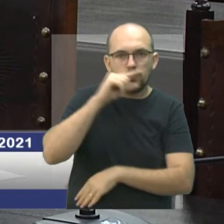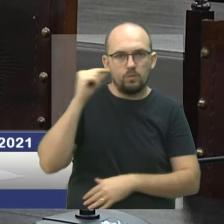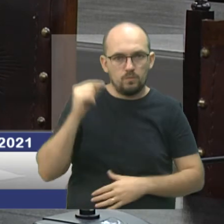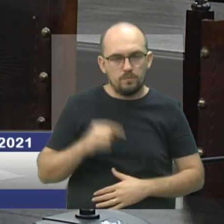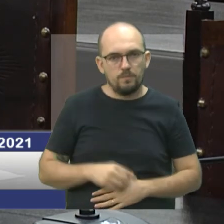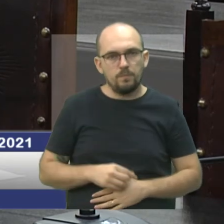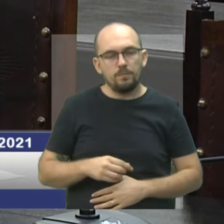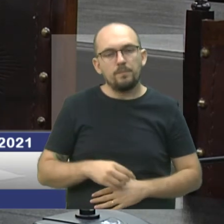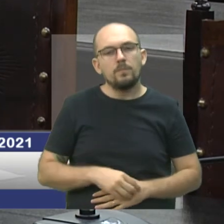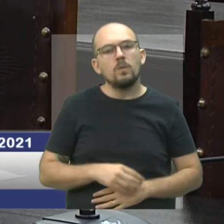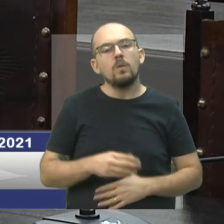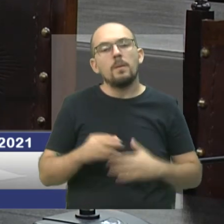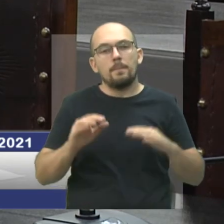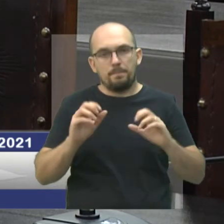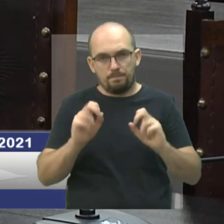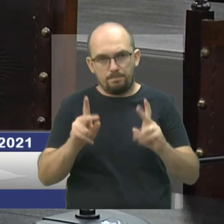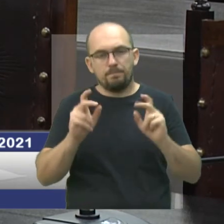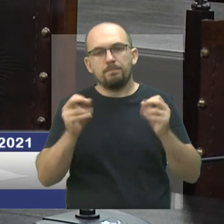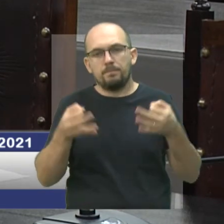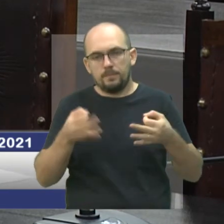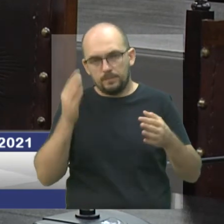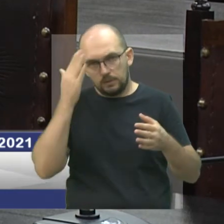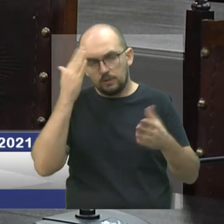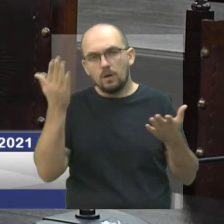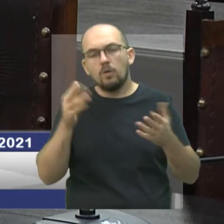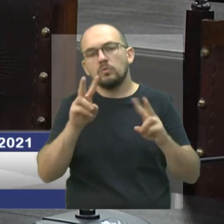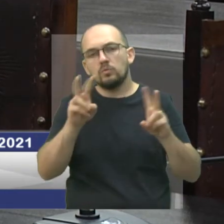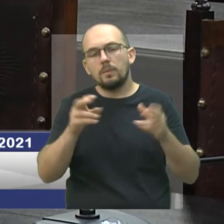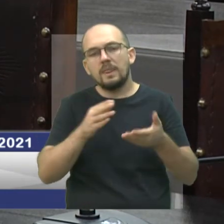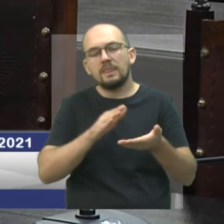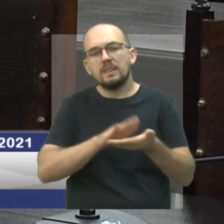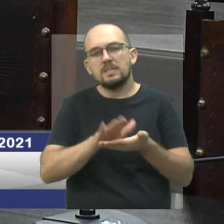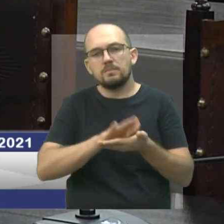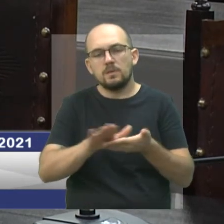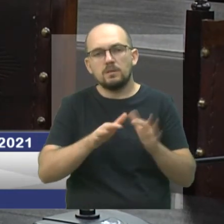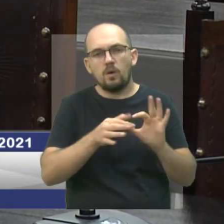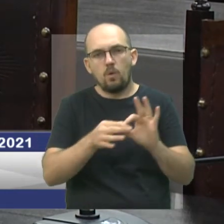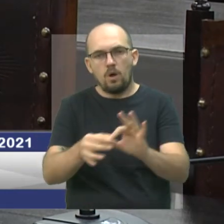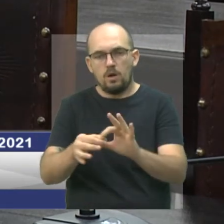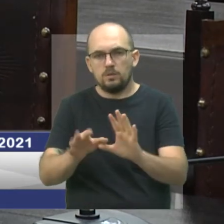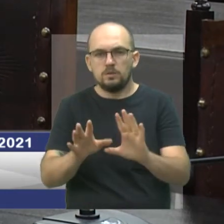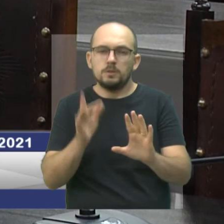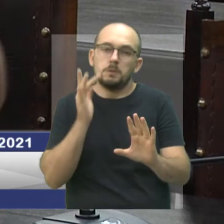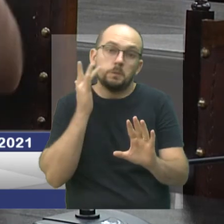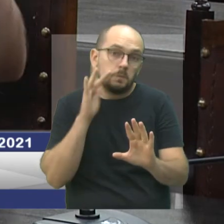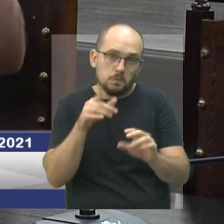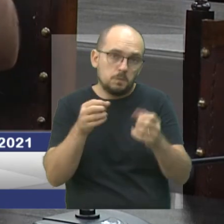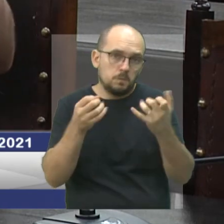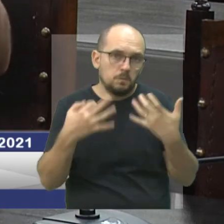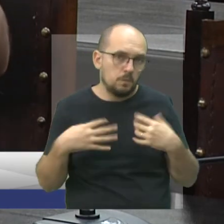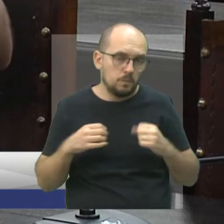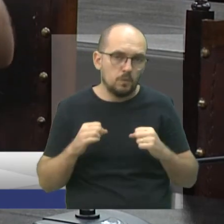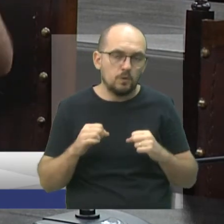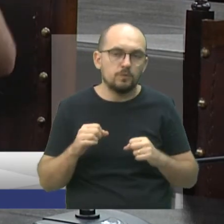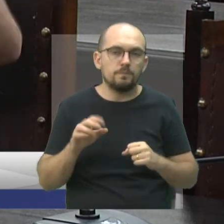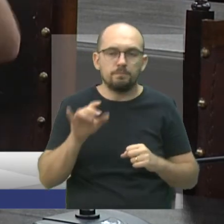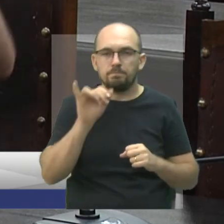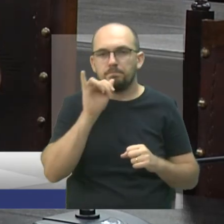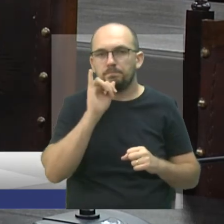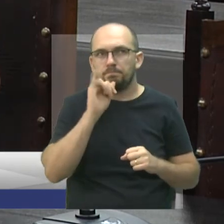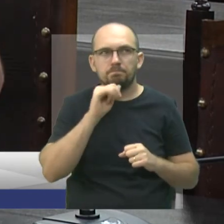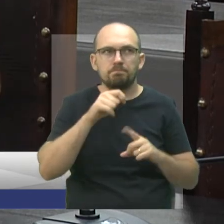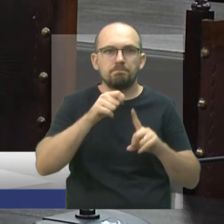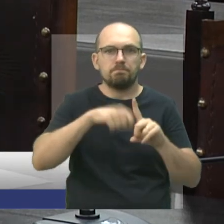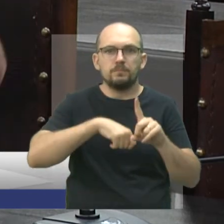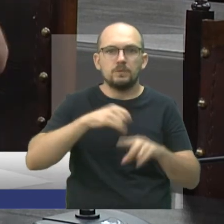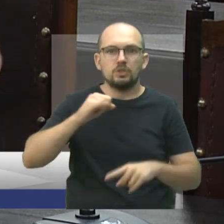o comportamento dessa arrecadação das despesas correntes? Geralmente, eu não sei, eu queria que você me falasse, olha, no mês de janeiro